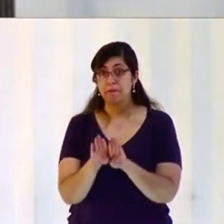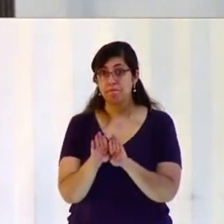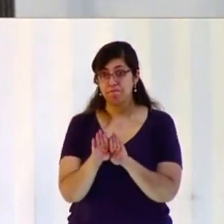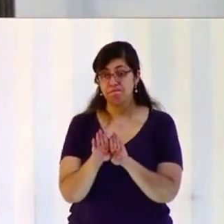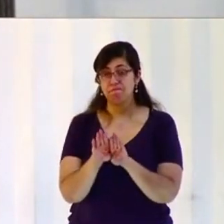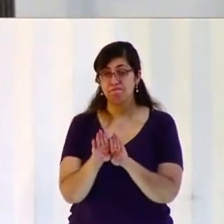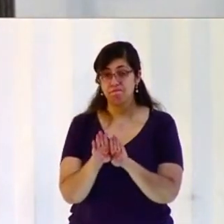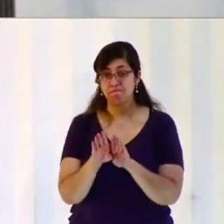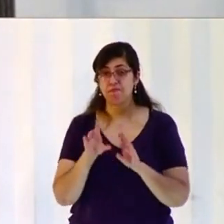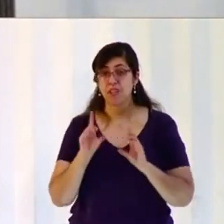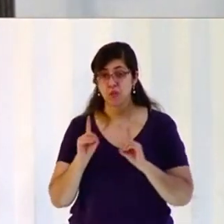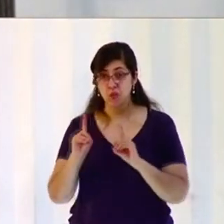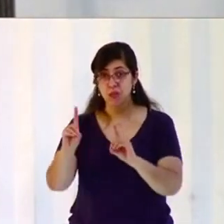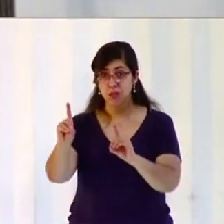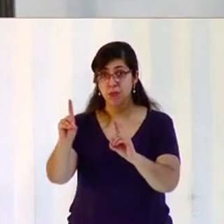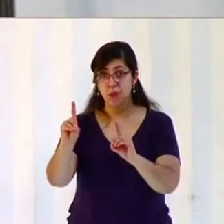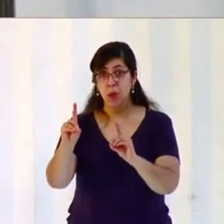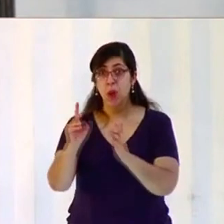com Jesus.